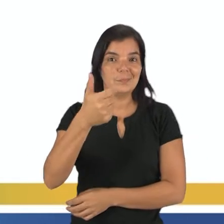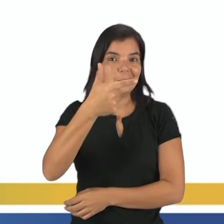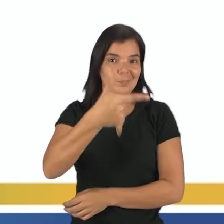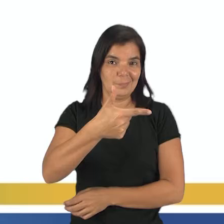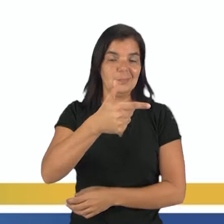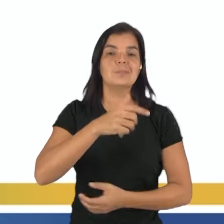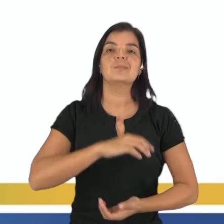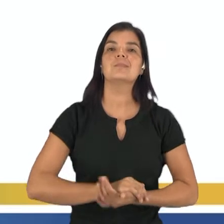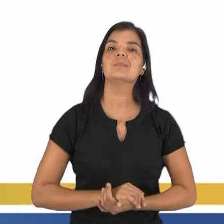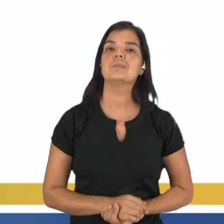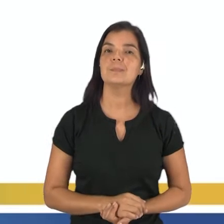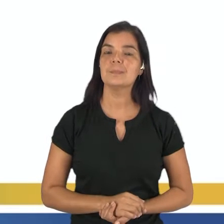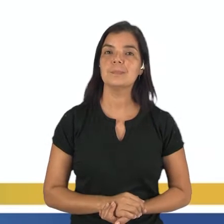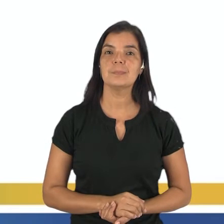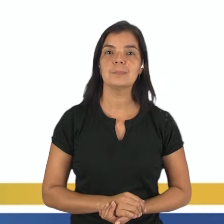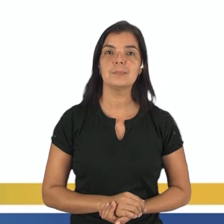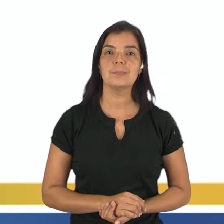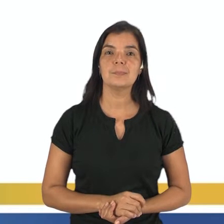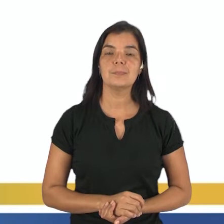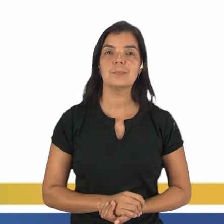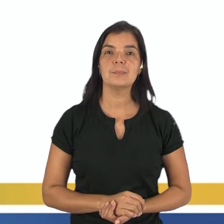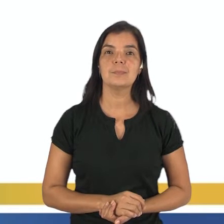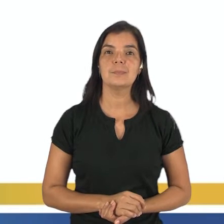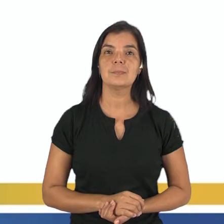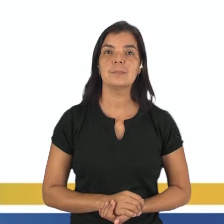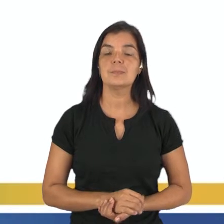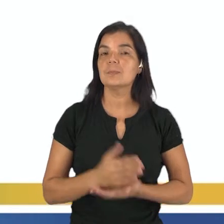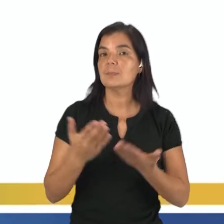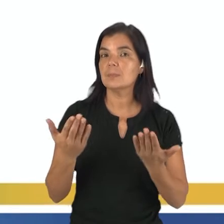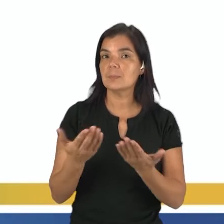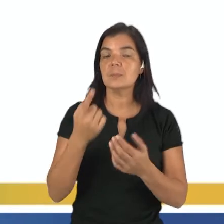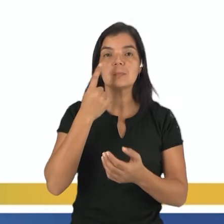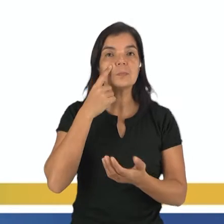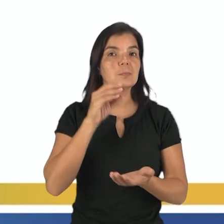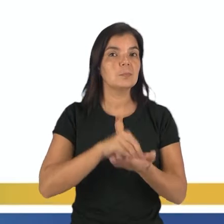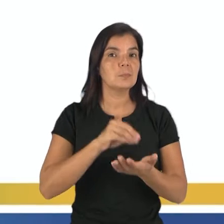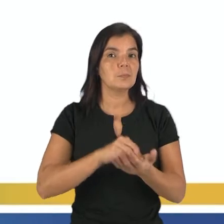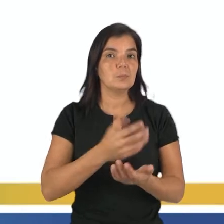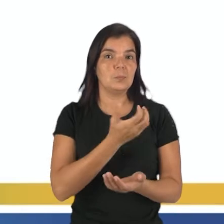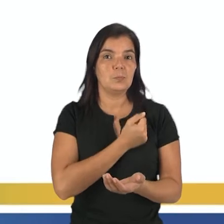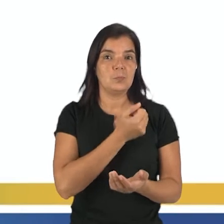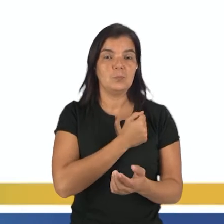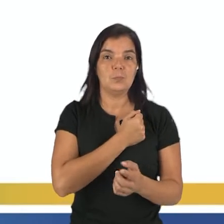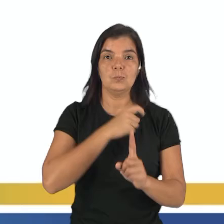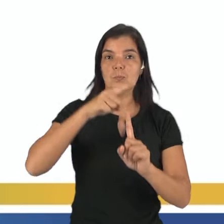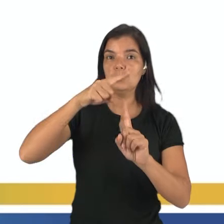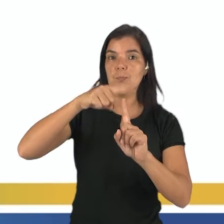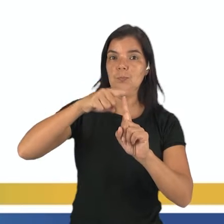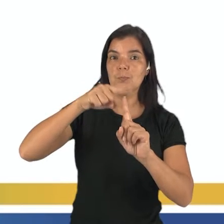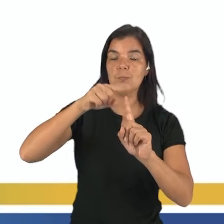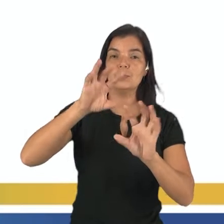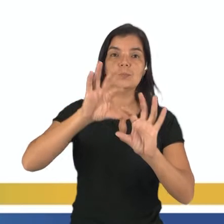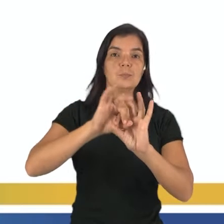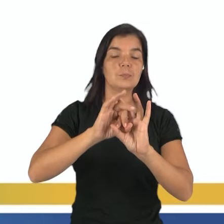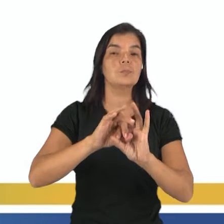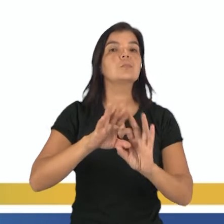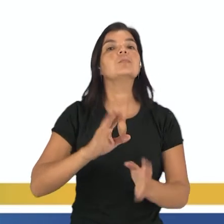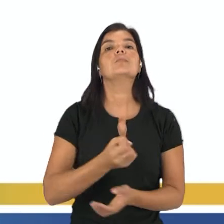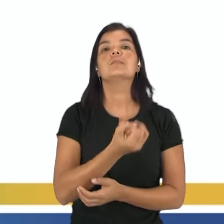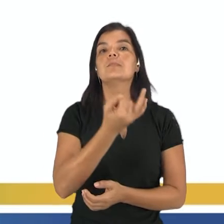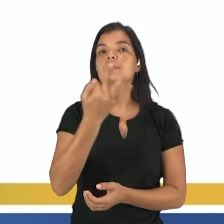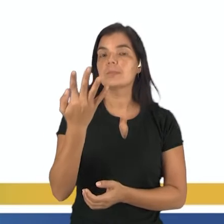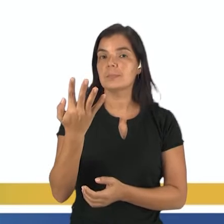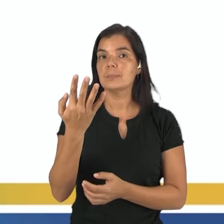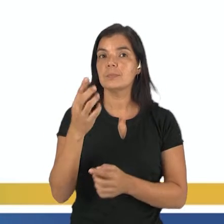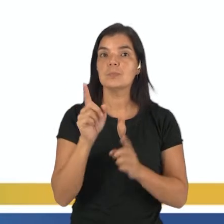12 arestas, certo? Muito bem. E agora falta o número de vértices. Para saber o número de vértices, é só contar